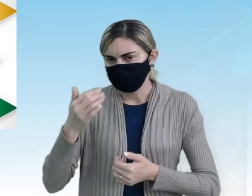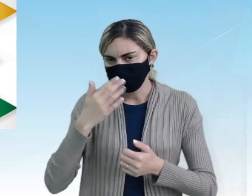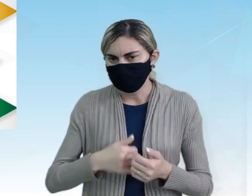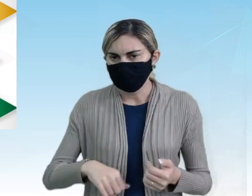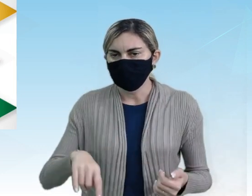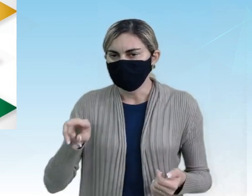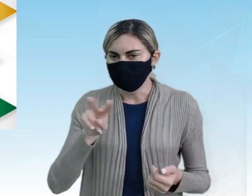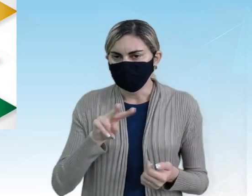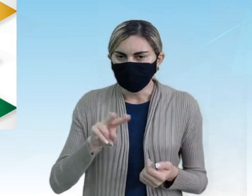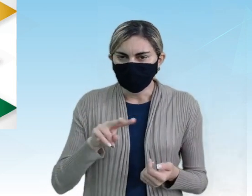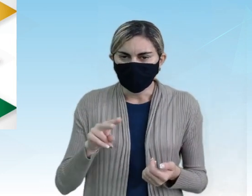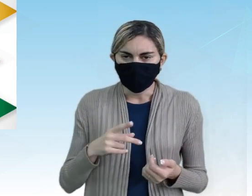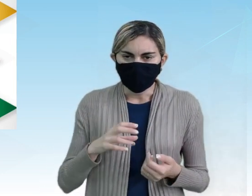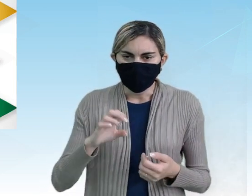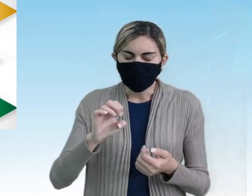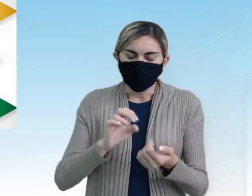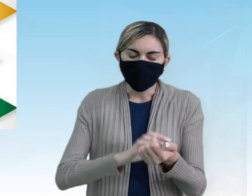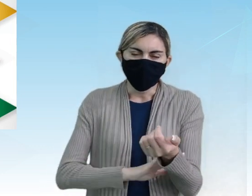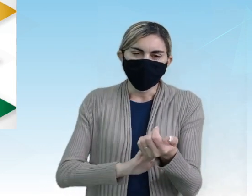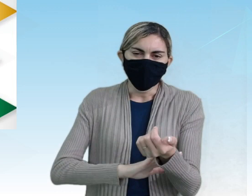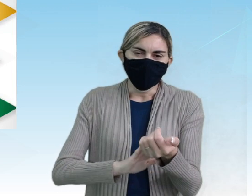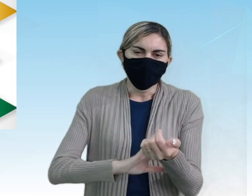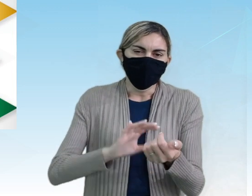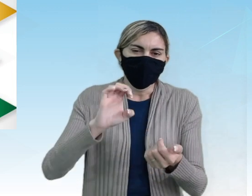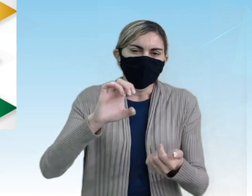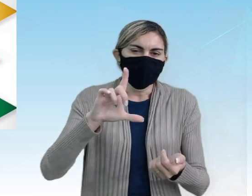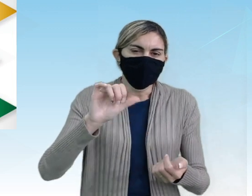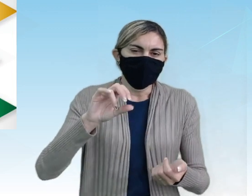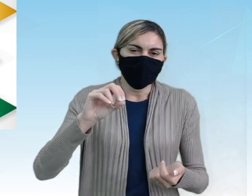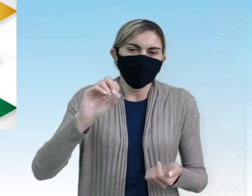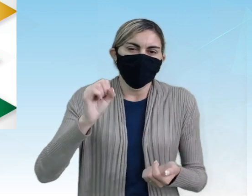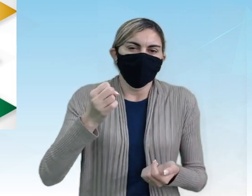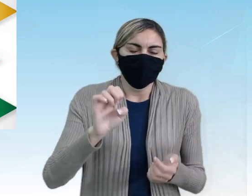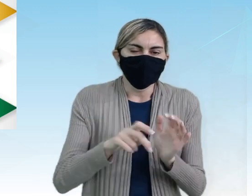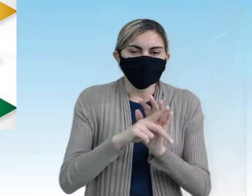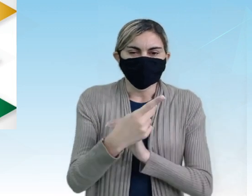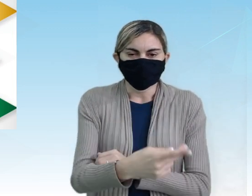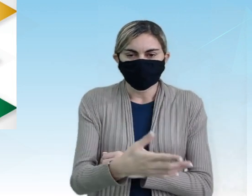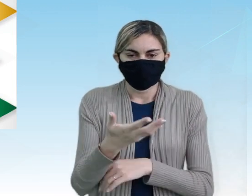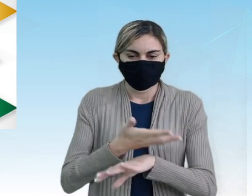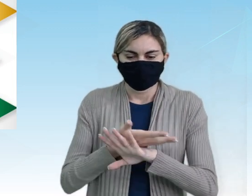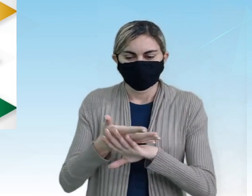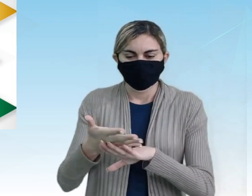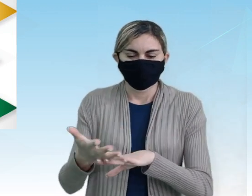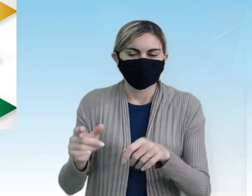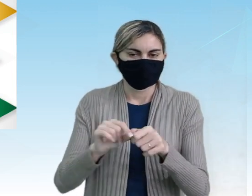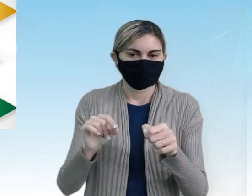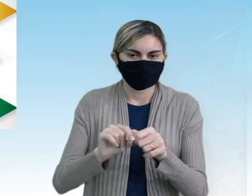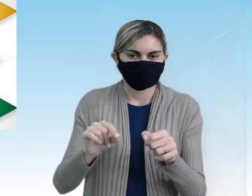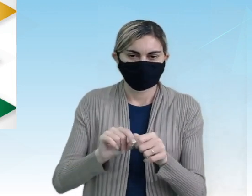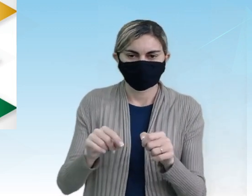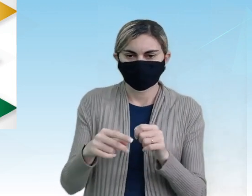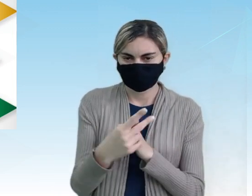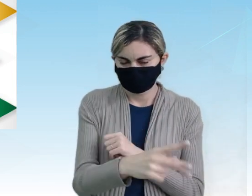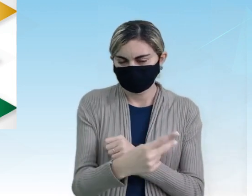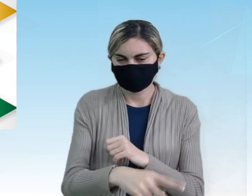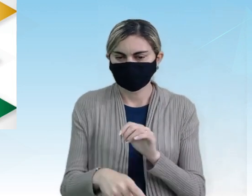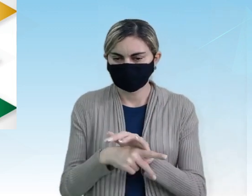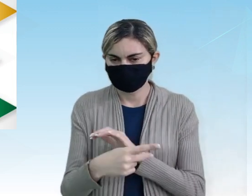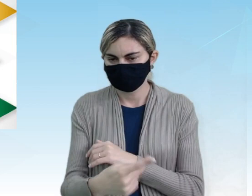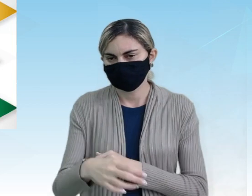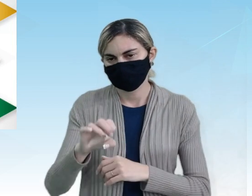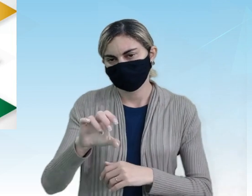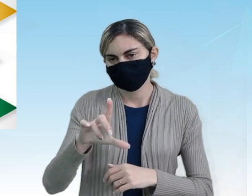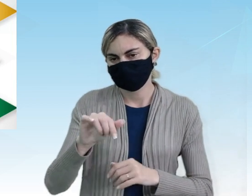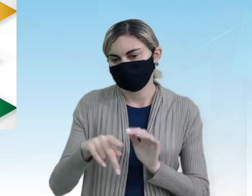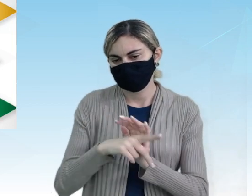aí, no caso aí, da glicose, que a própria planta, no caso, quando realiza a fotossíntese, irá